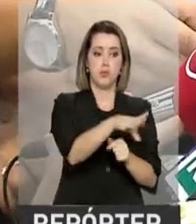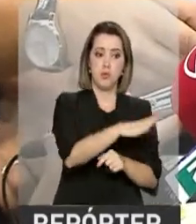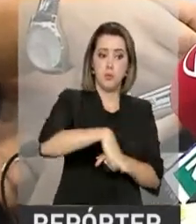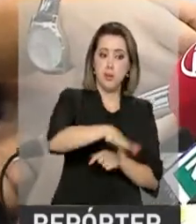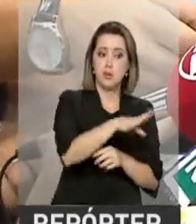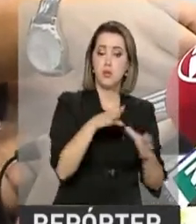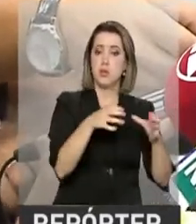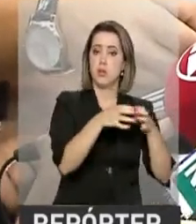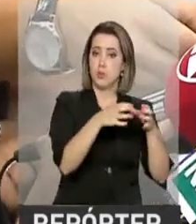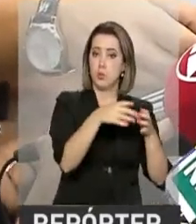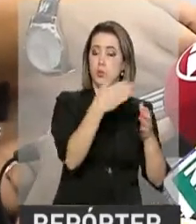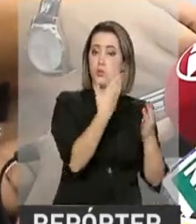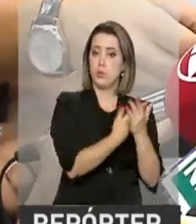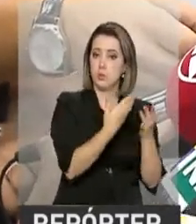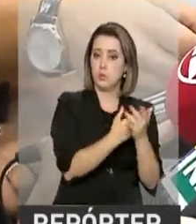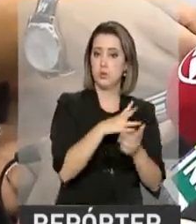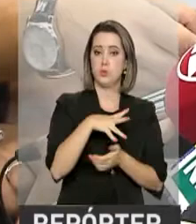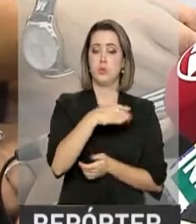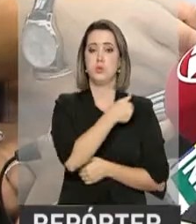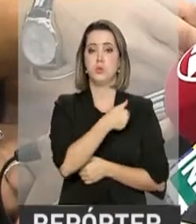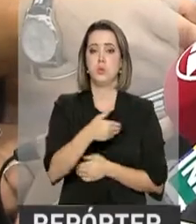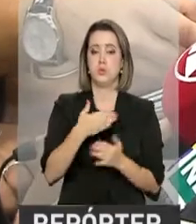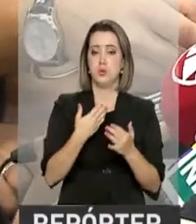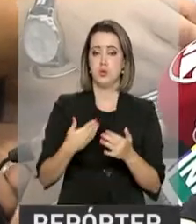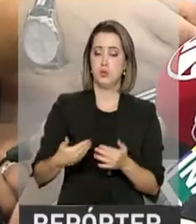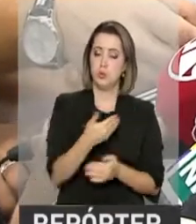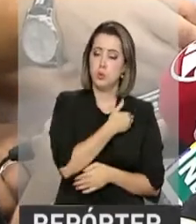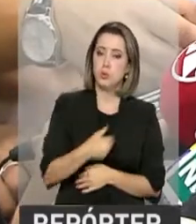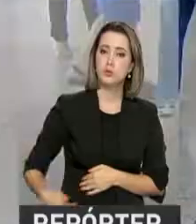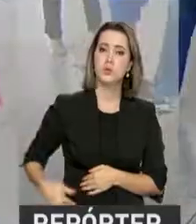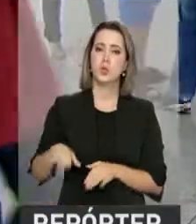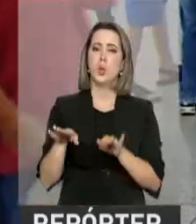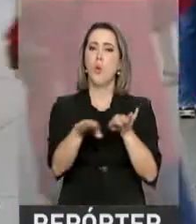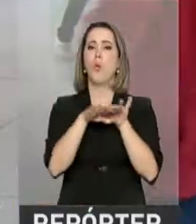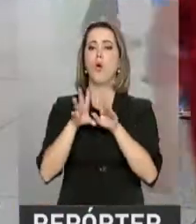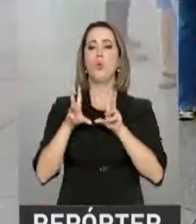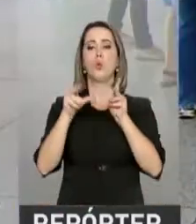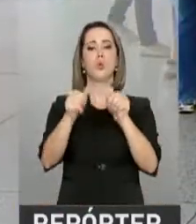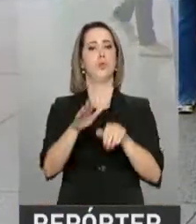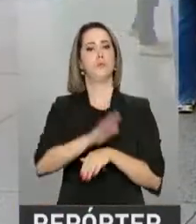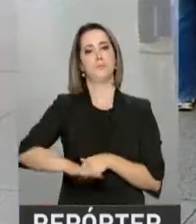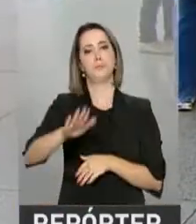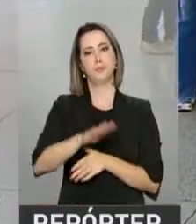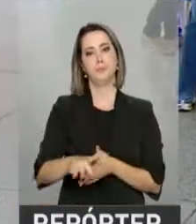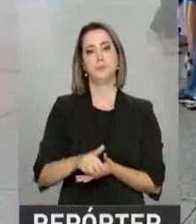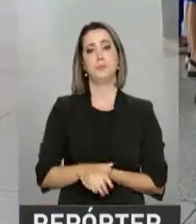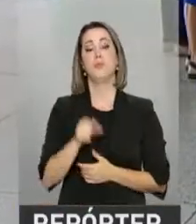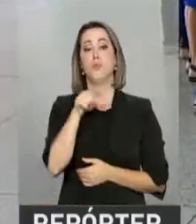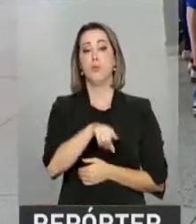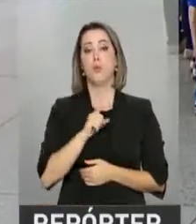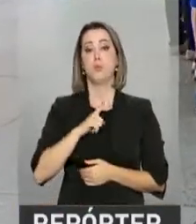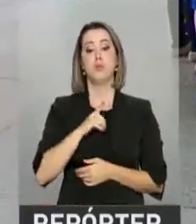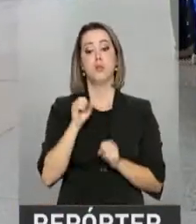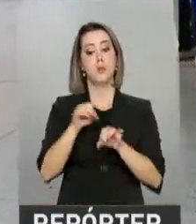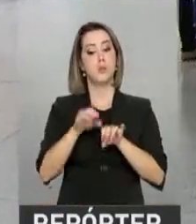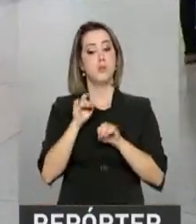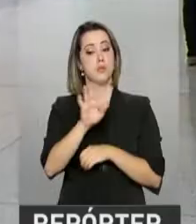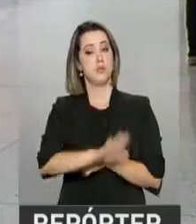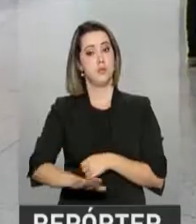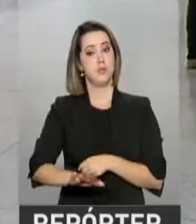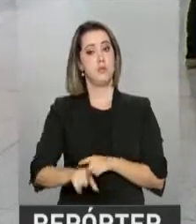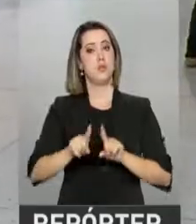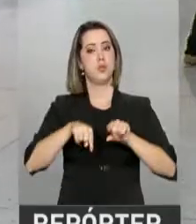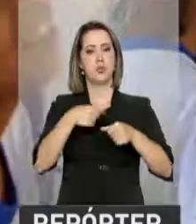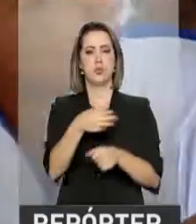públicas gerando mais equidade para todas as crianças do brasil o documento entregue aborda os ensinos infantil e